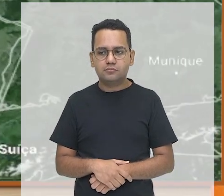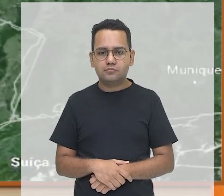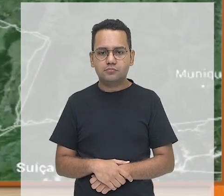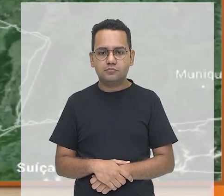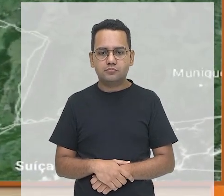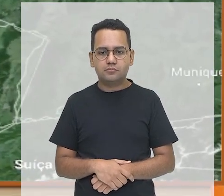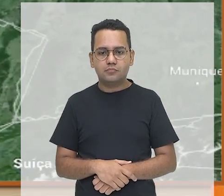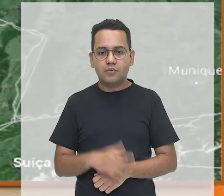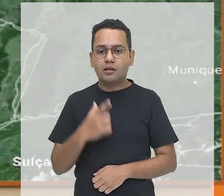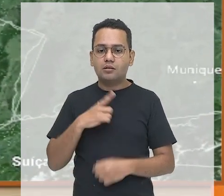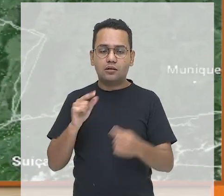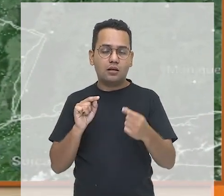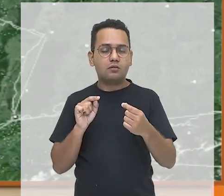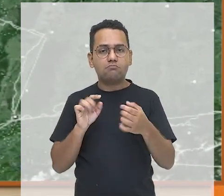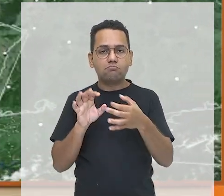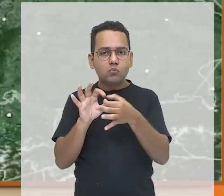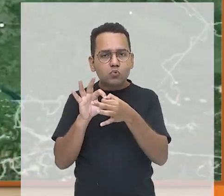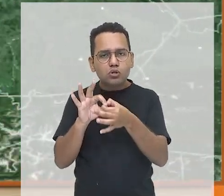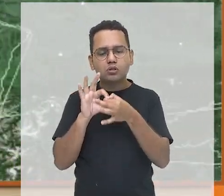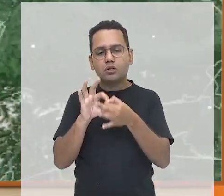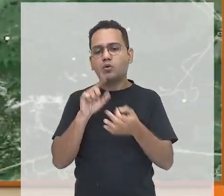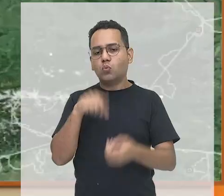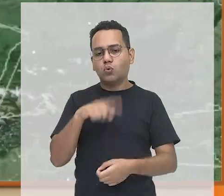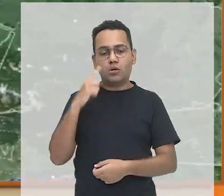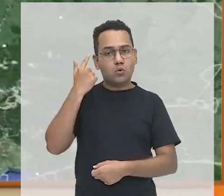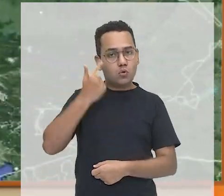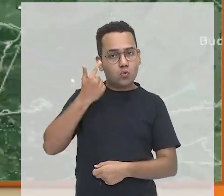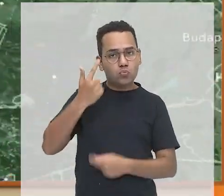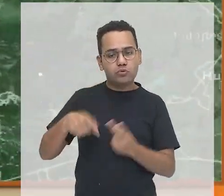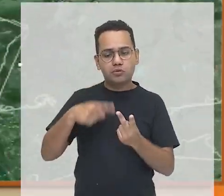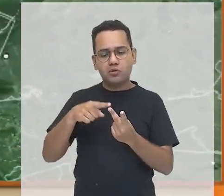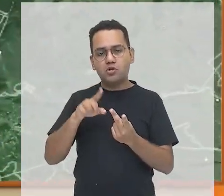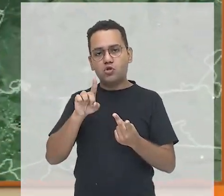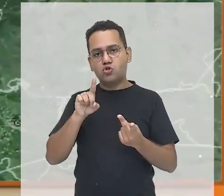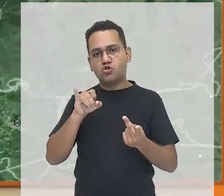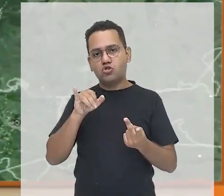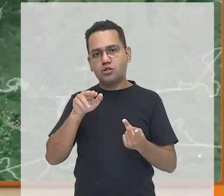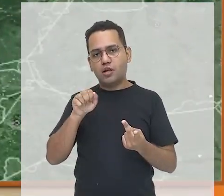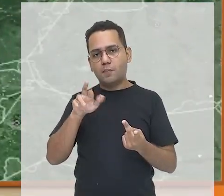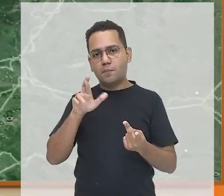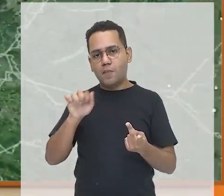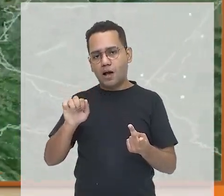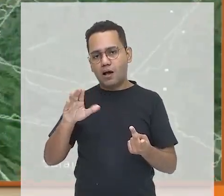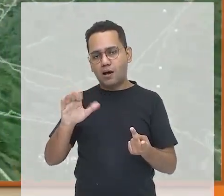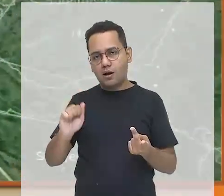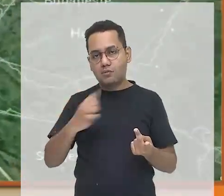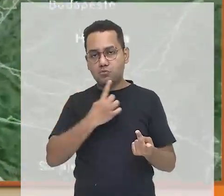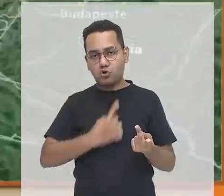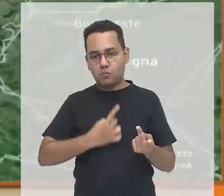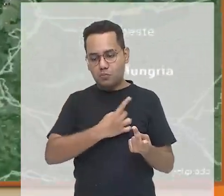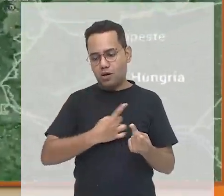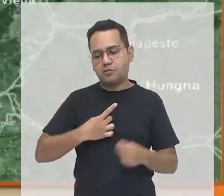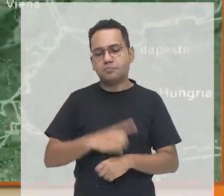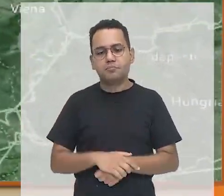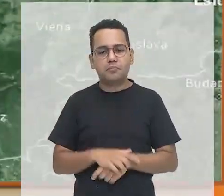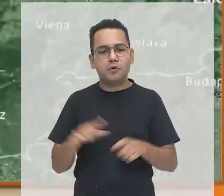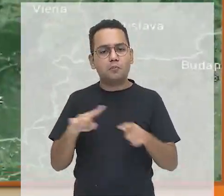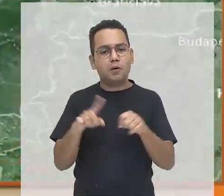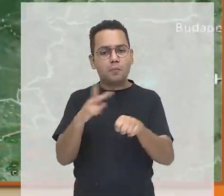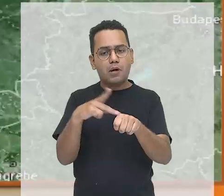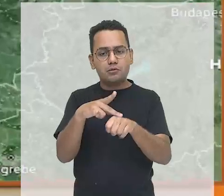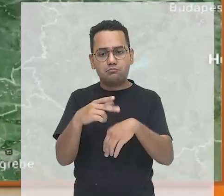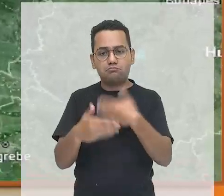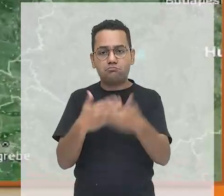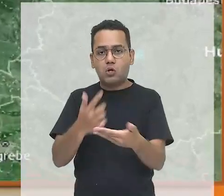com Londres, né? Irlanda, Dinamarca. Então, esses países, gente, eles acabam se desenvolvendo cada vez mais com